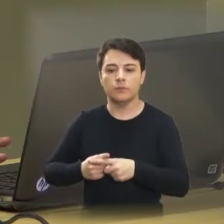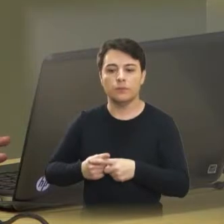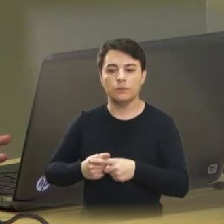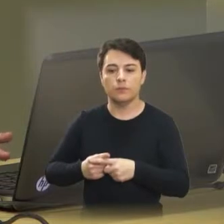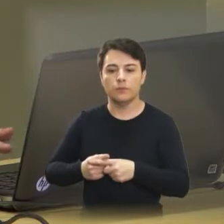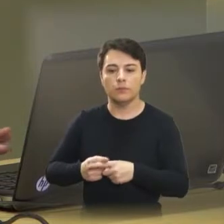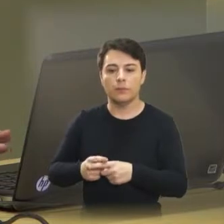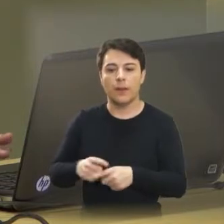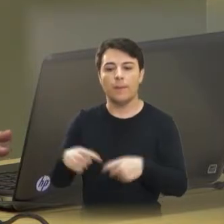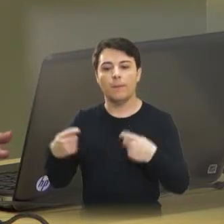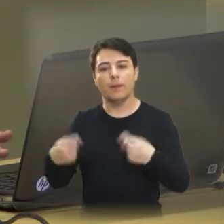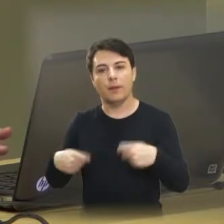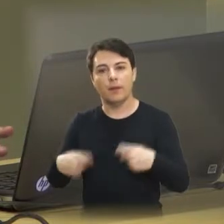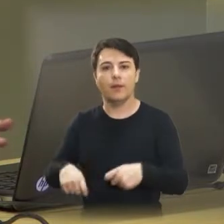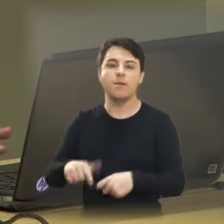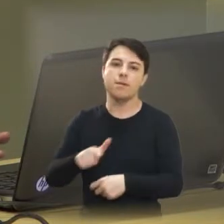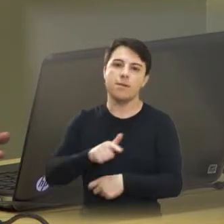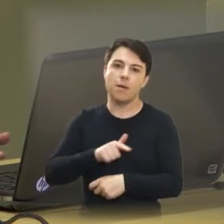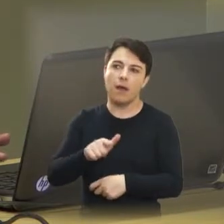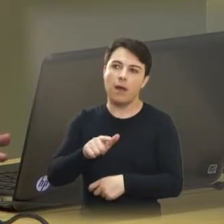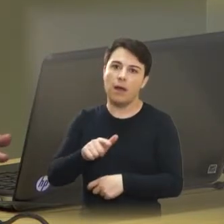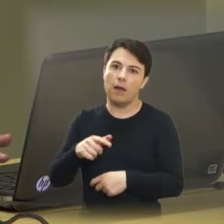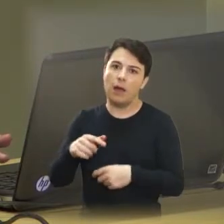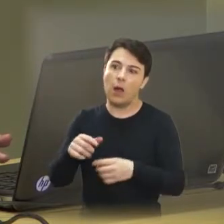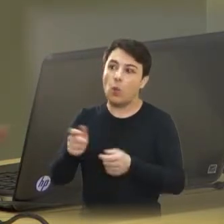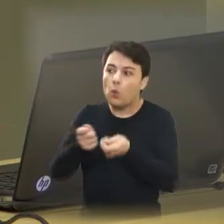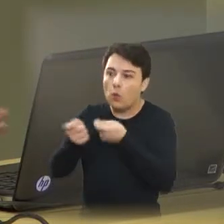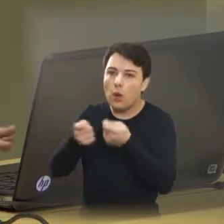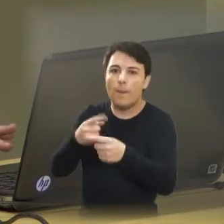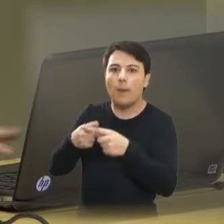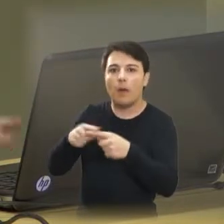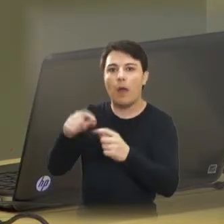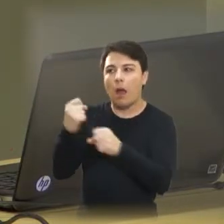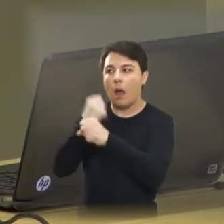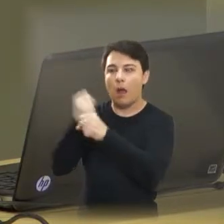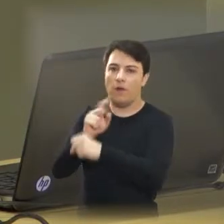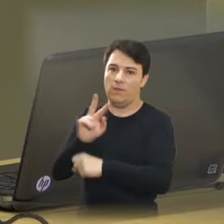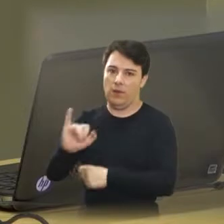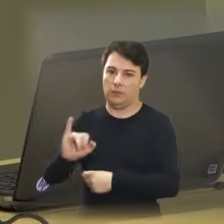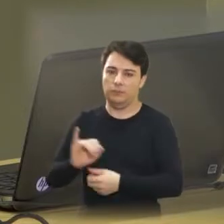existe ainda a possibilidade de potencial construtivo. Bom,